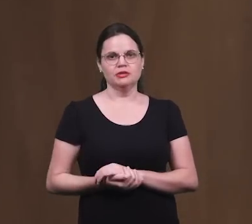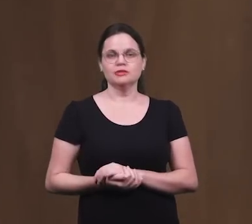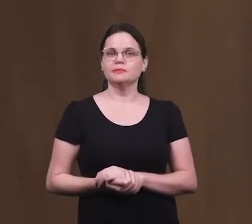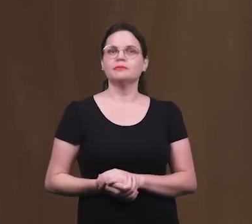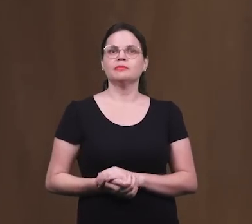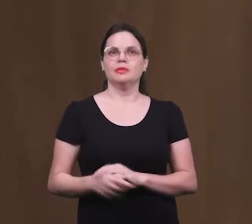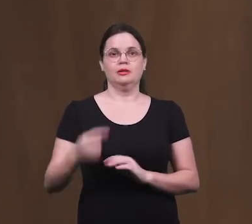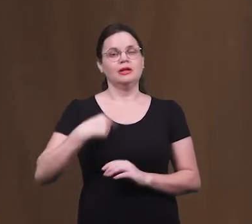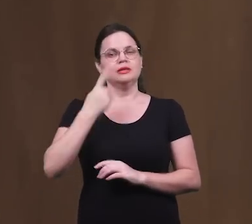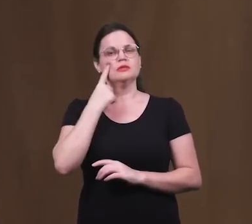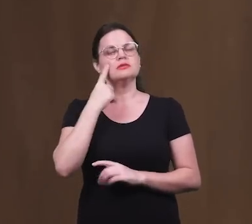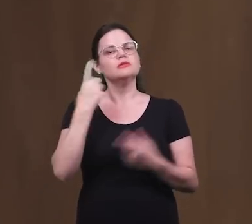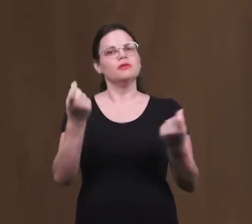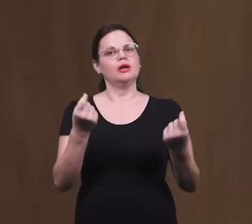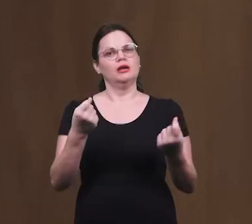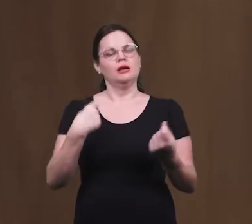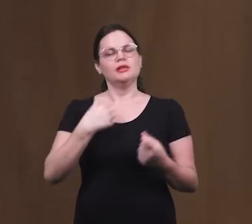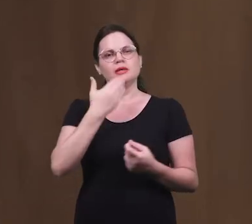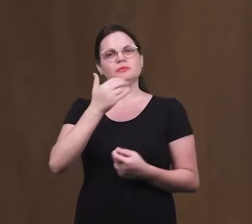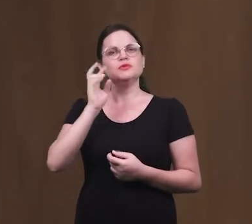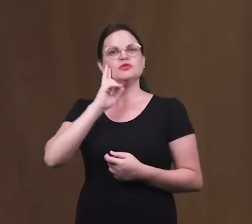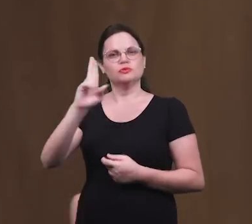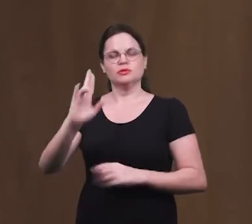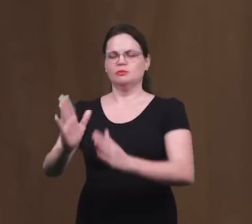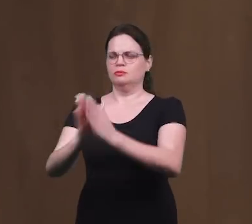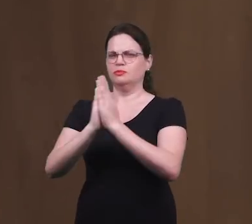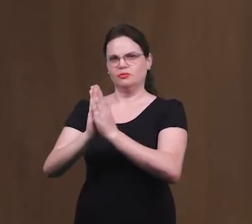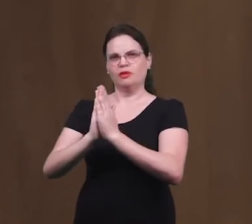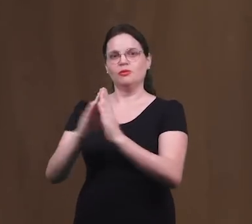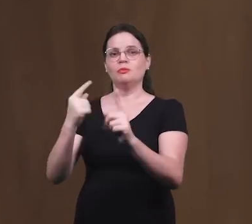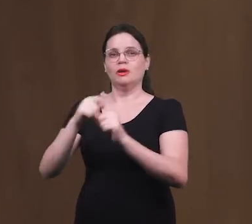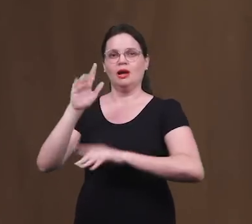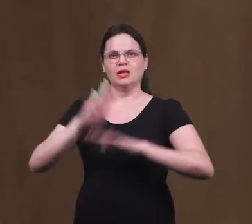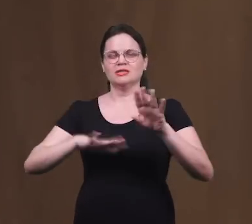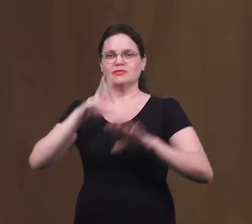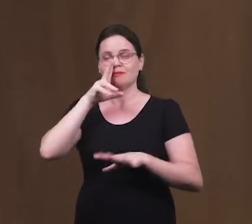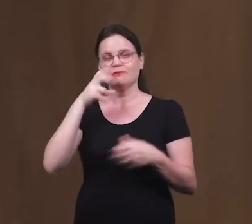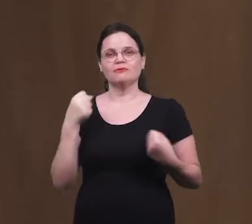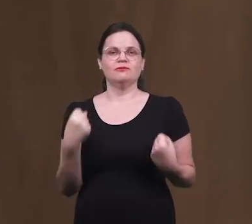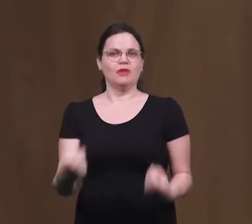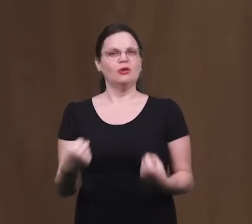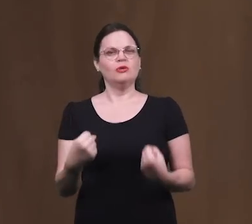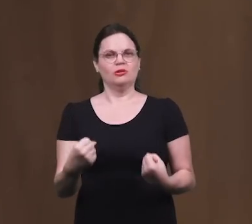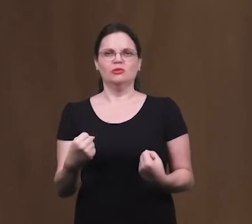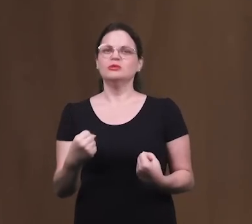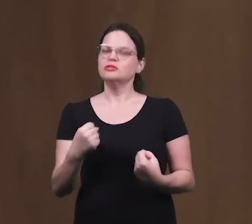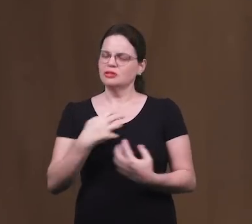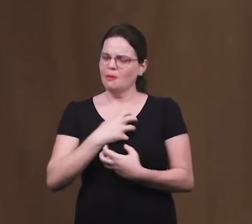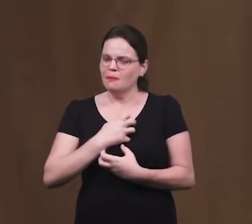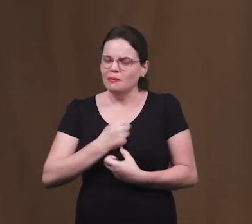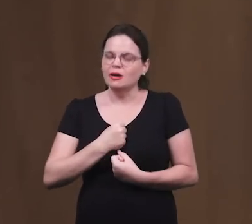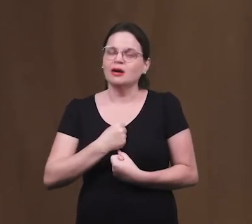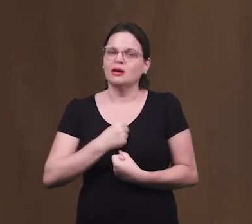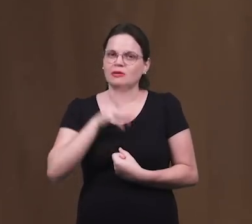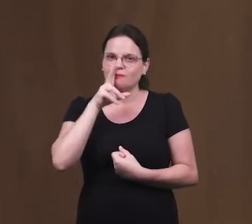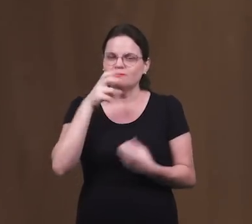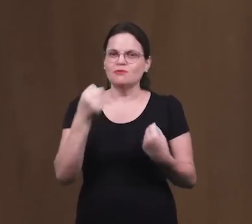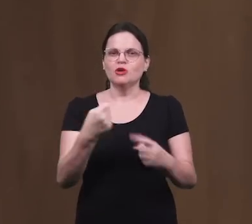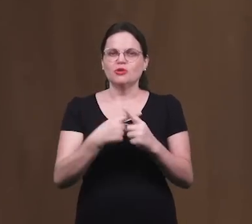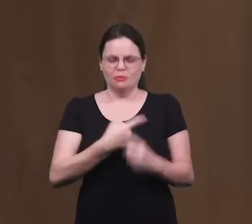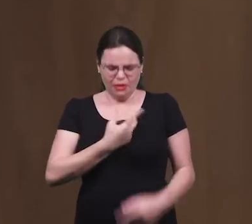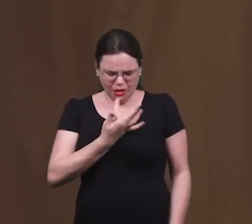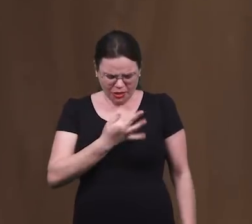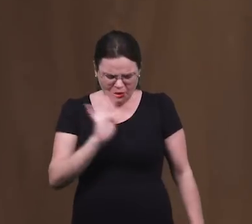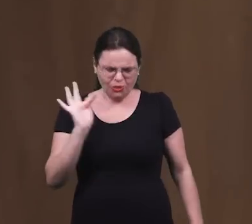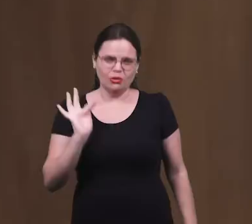Senhor, você deve orar por isso, porque às vezes isso é mais forte do que nós, né, pastor Sim. Josias? Geralmente a mágoa vem de uma